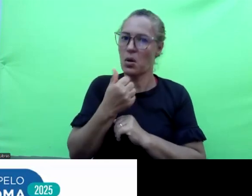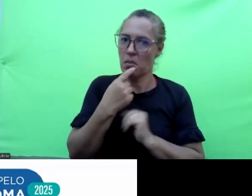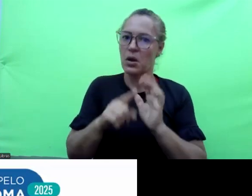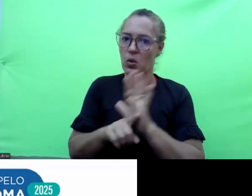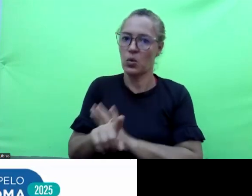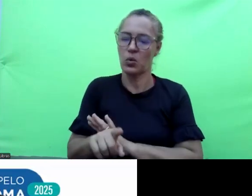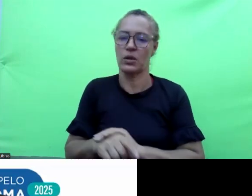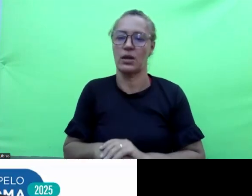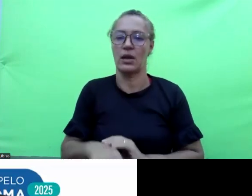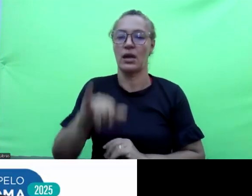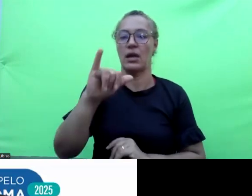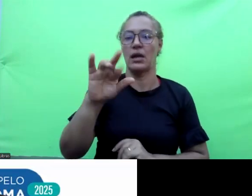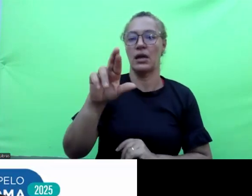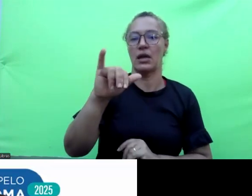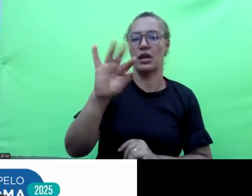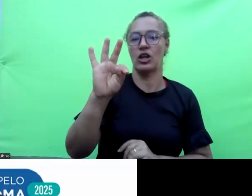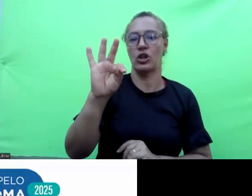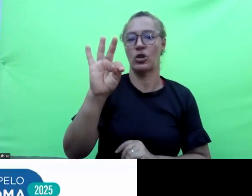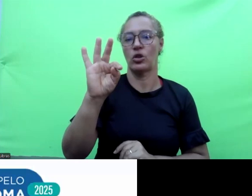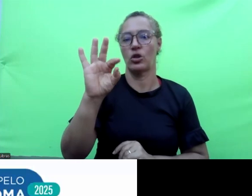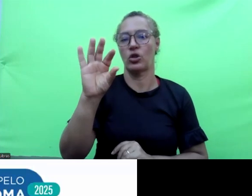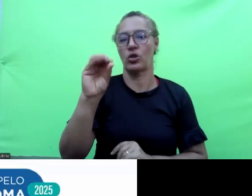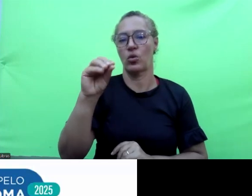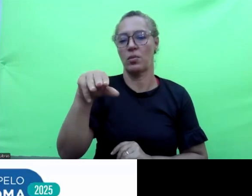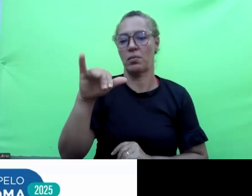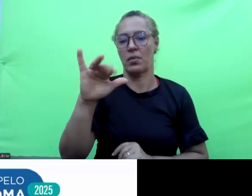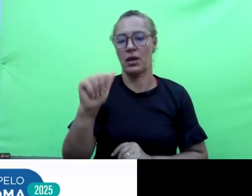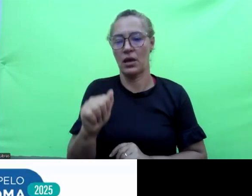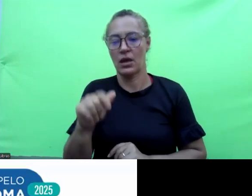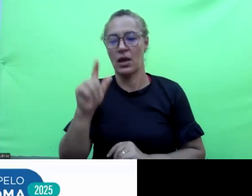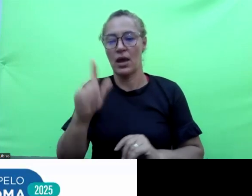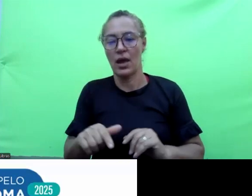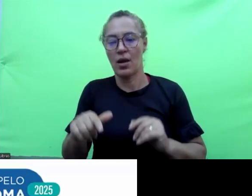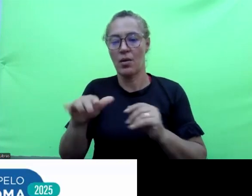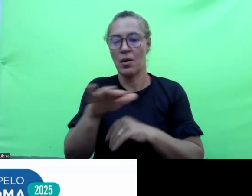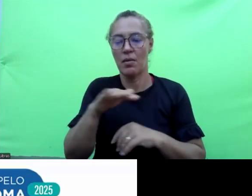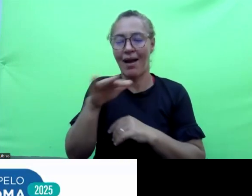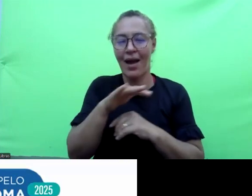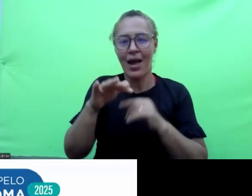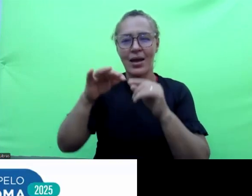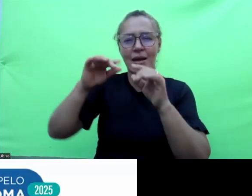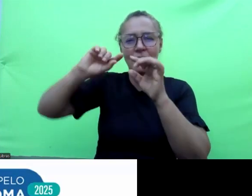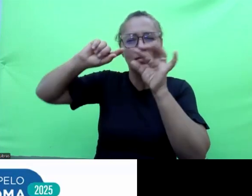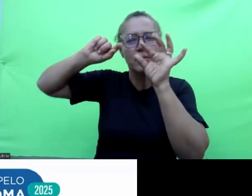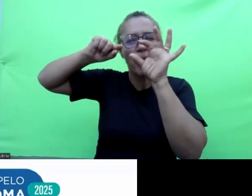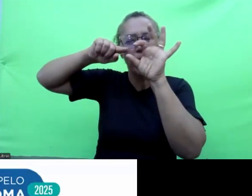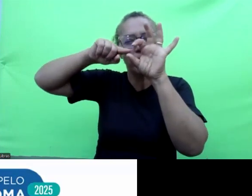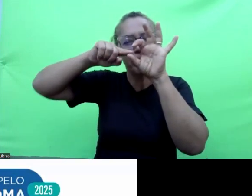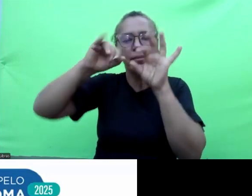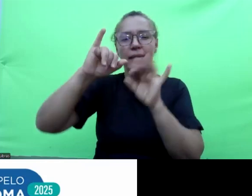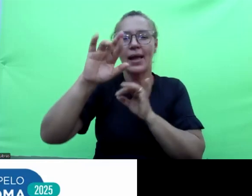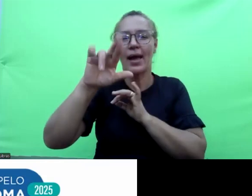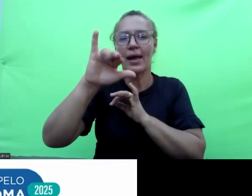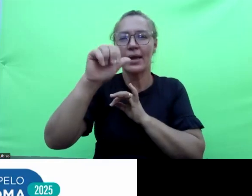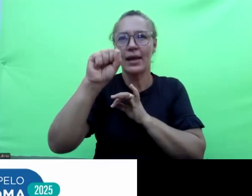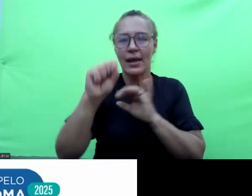A iridotomia laser é um pequeno orifício microscópico que a gente faz na periferia da íris do